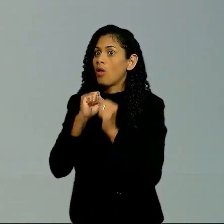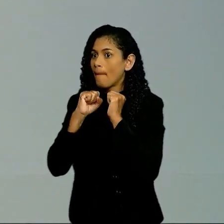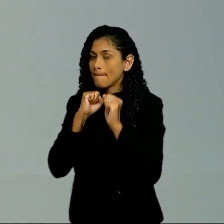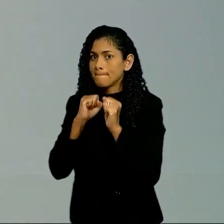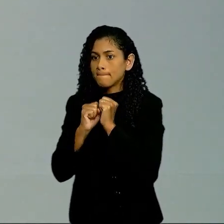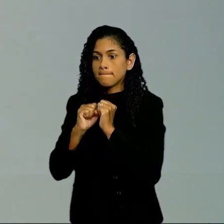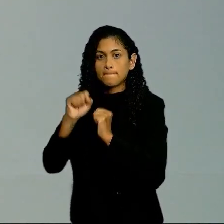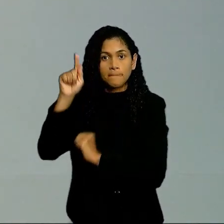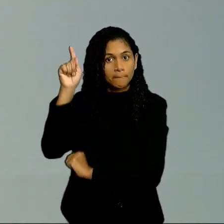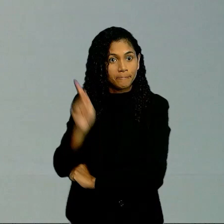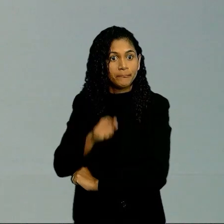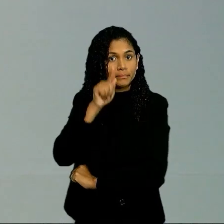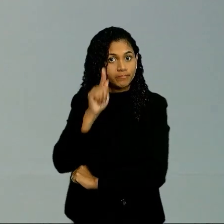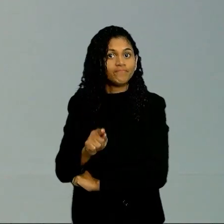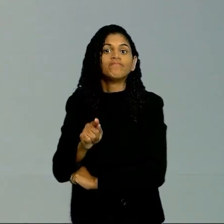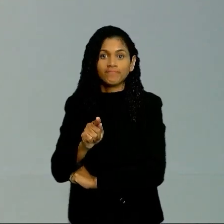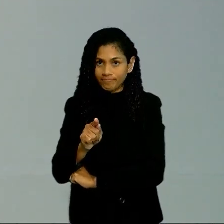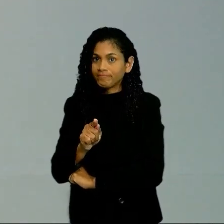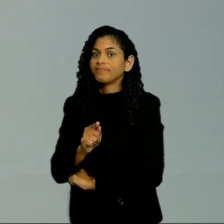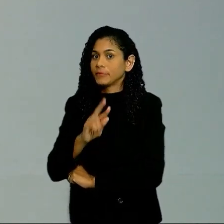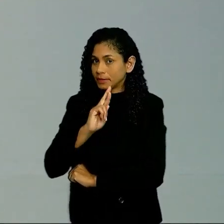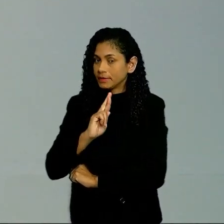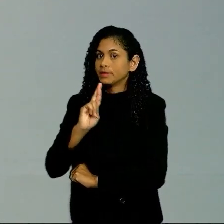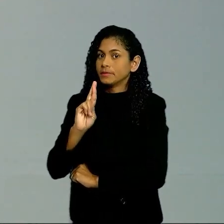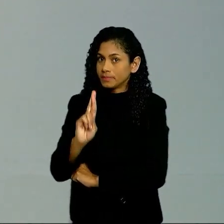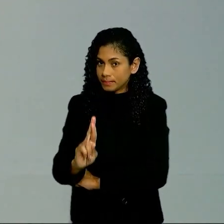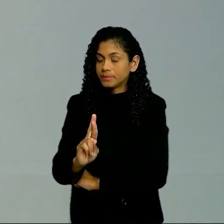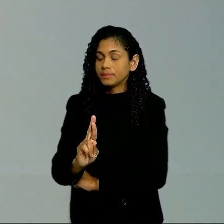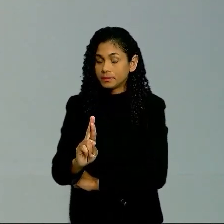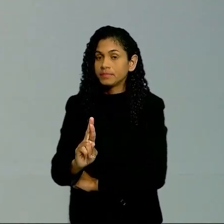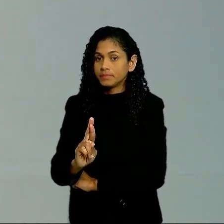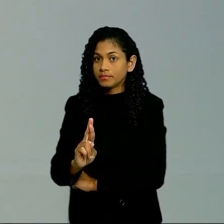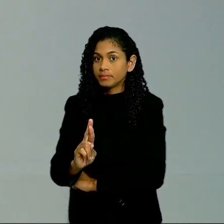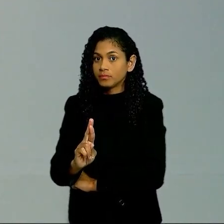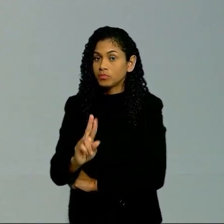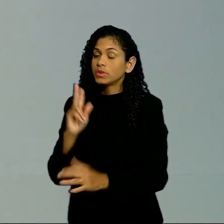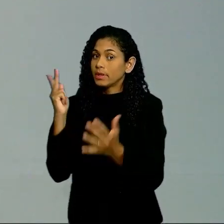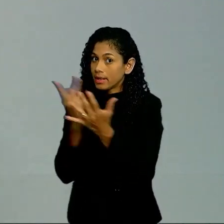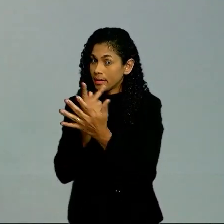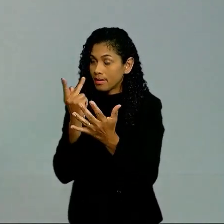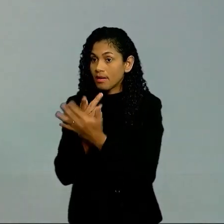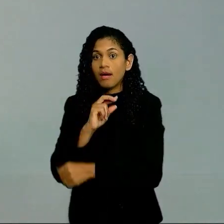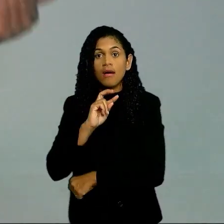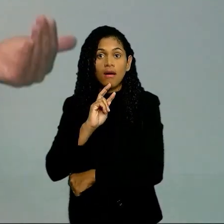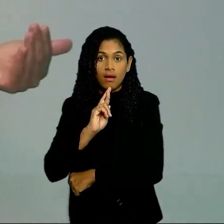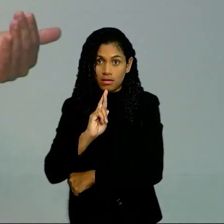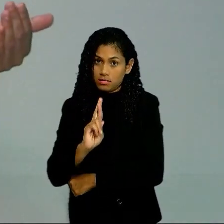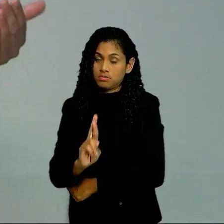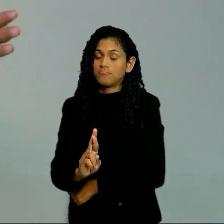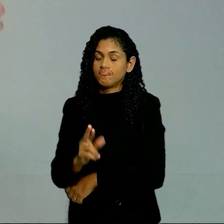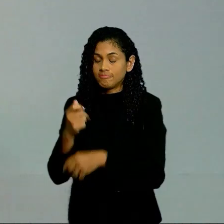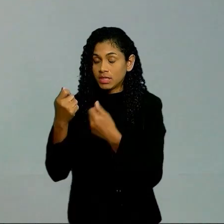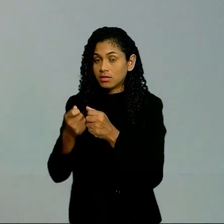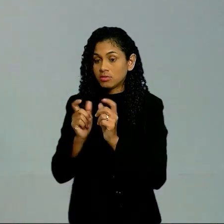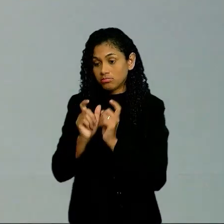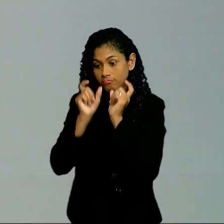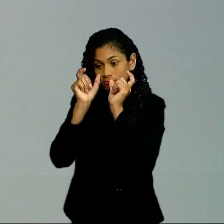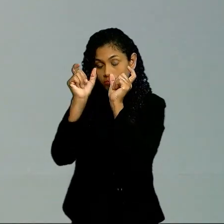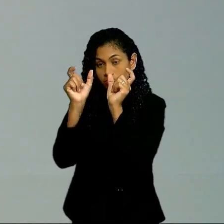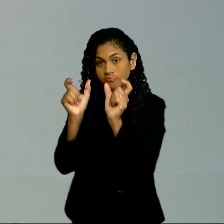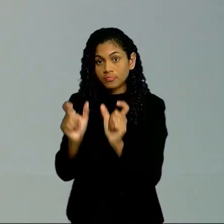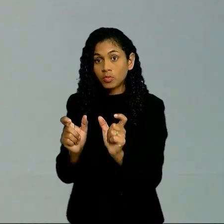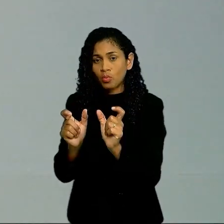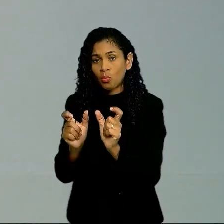momento, eu só cancelei o 2, porque ele dava condições. Mas aí, a gente tem que observar onde estava o 5